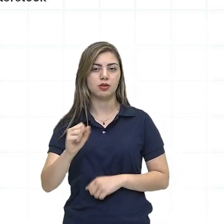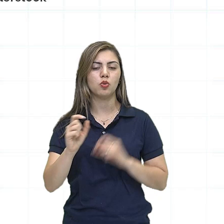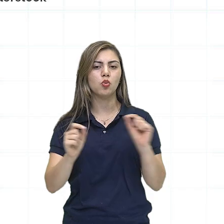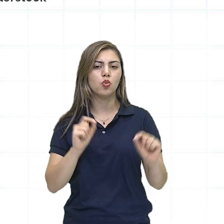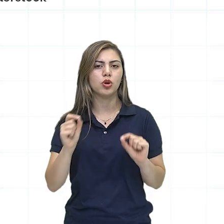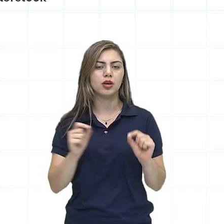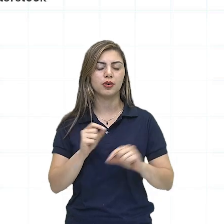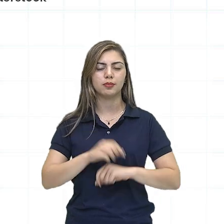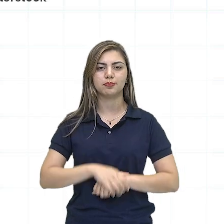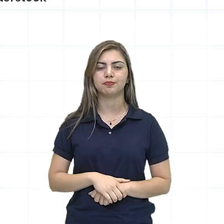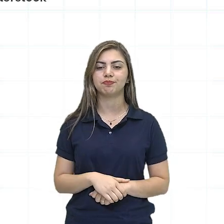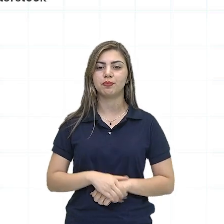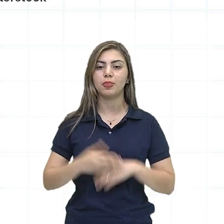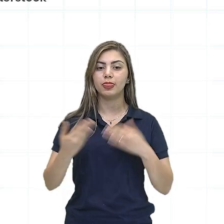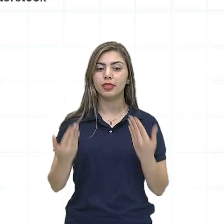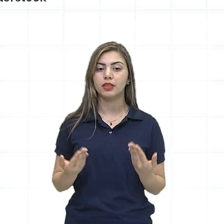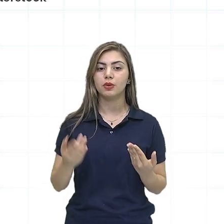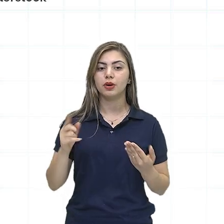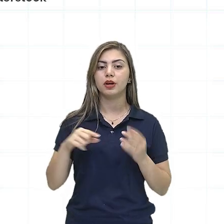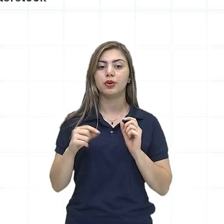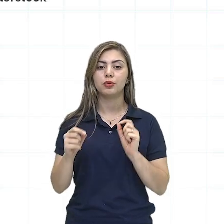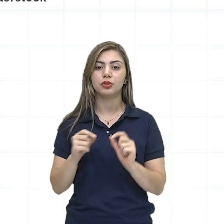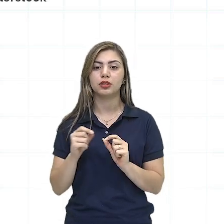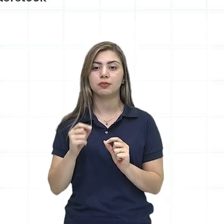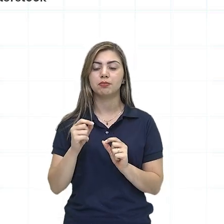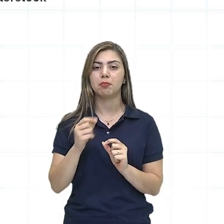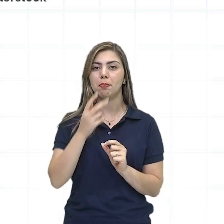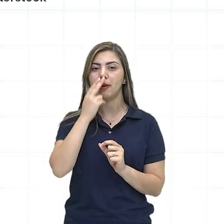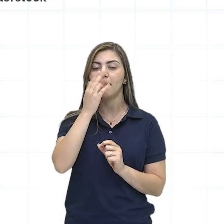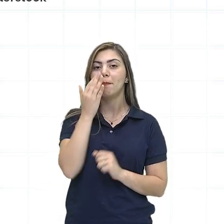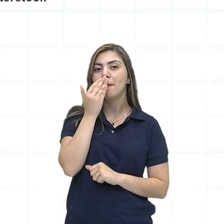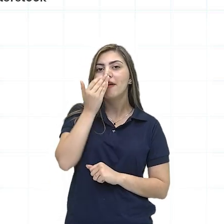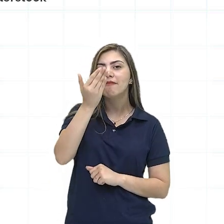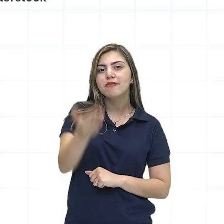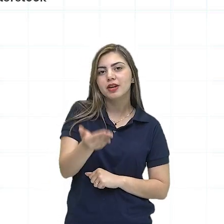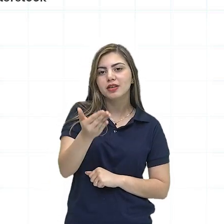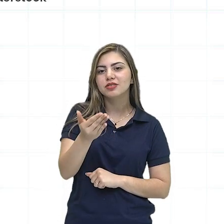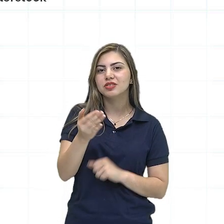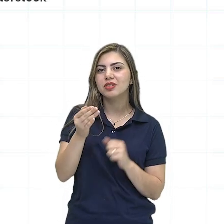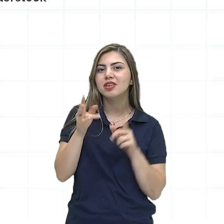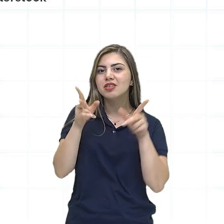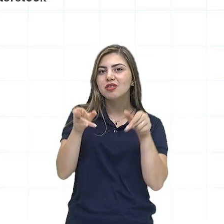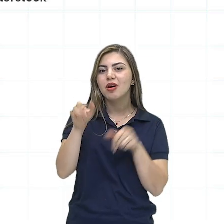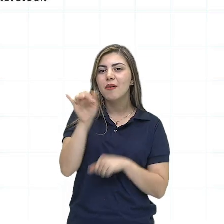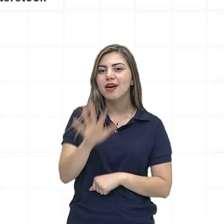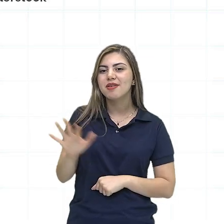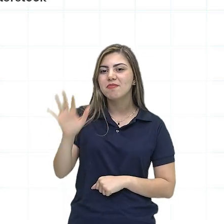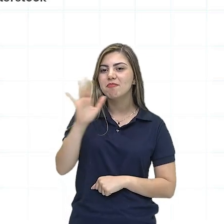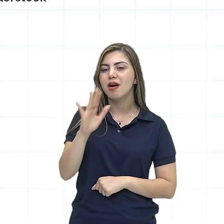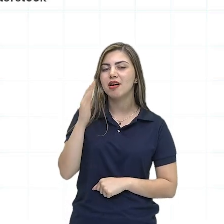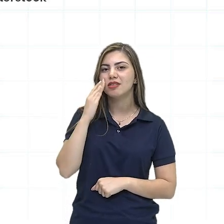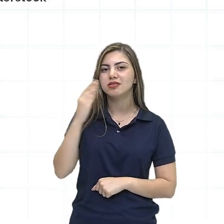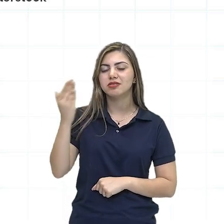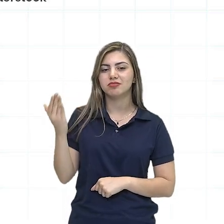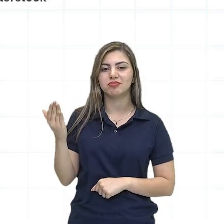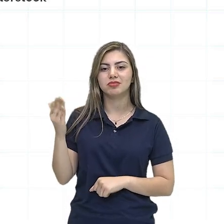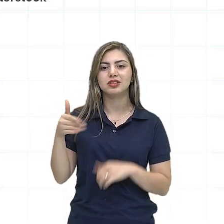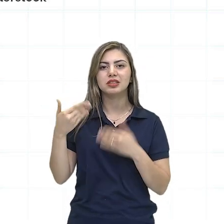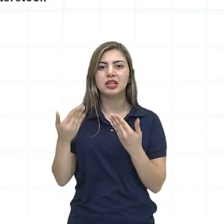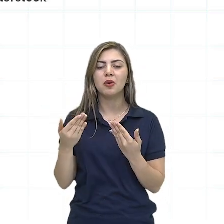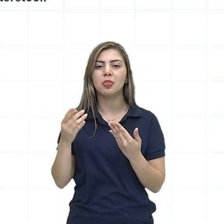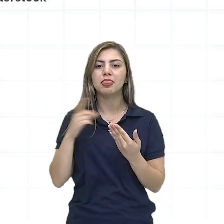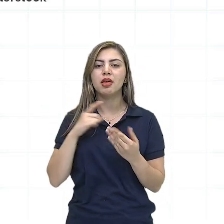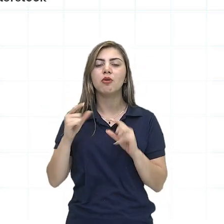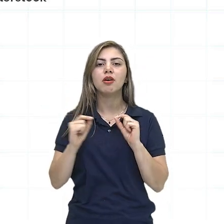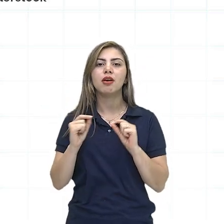ela é um desvio da coluna torácica para frente, o que ocasiona a posição de corcunda com